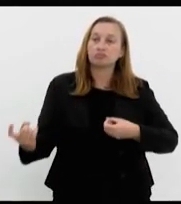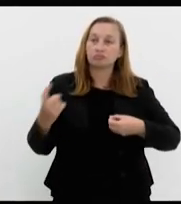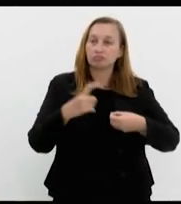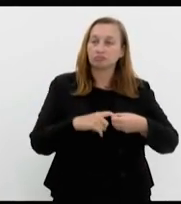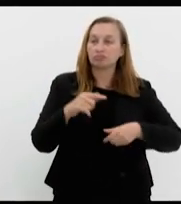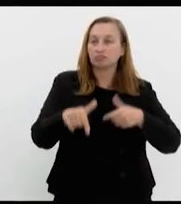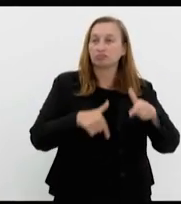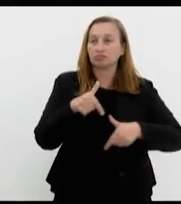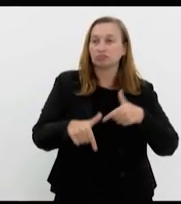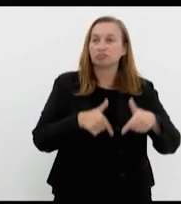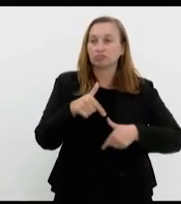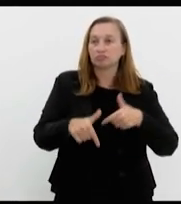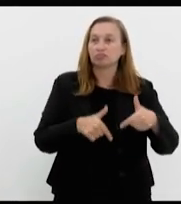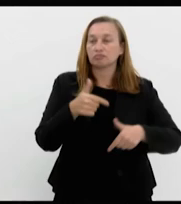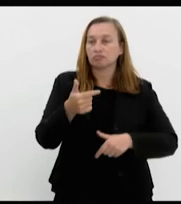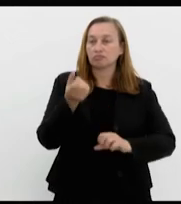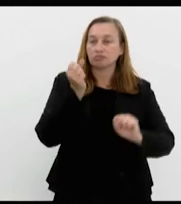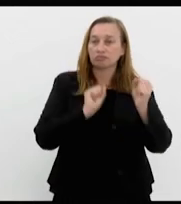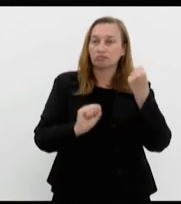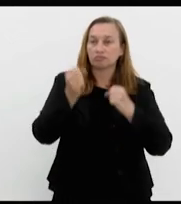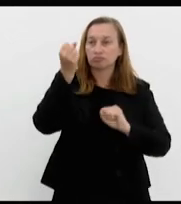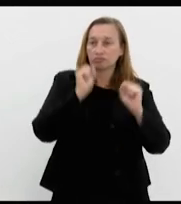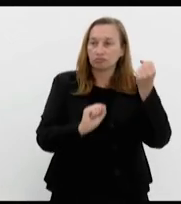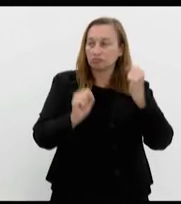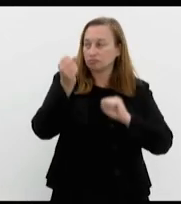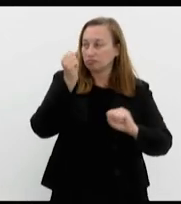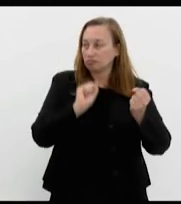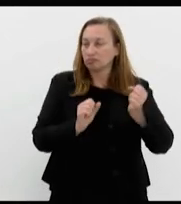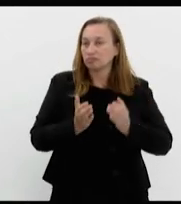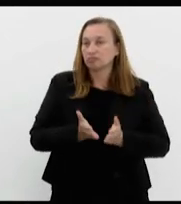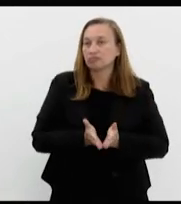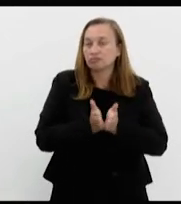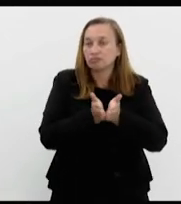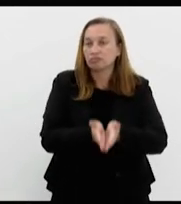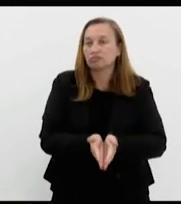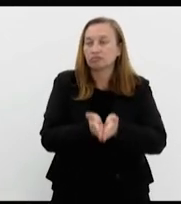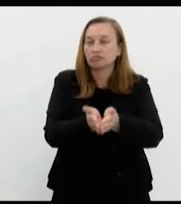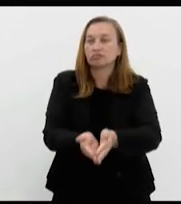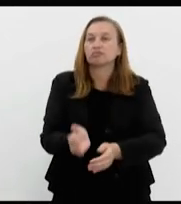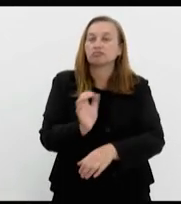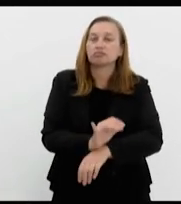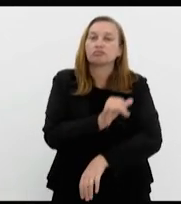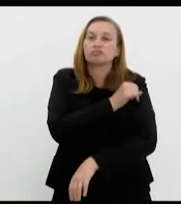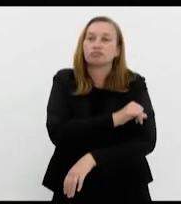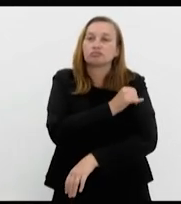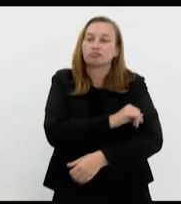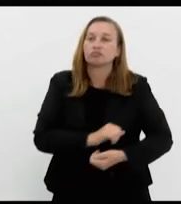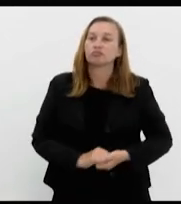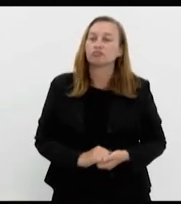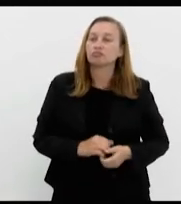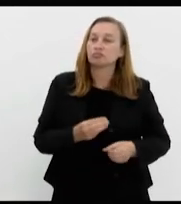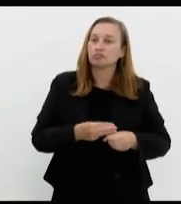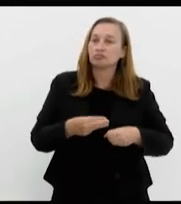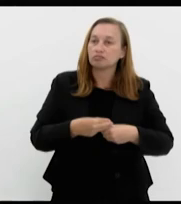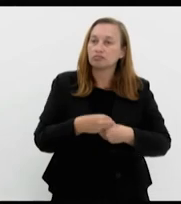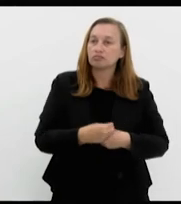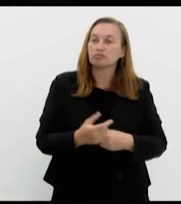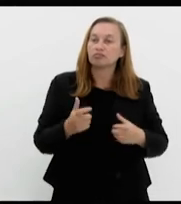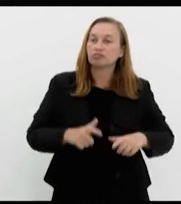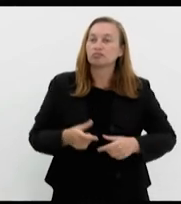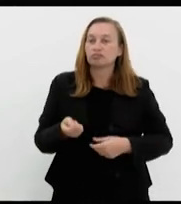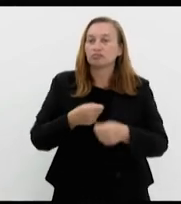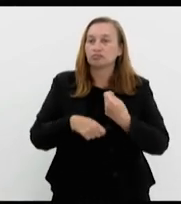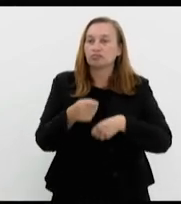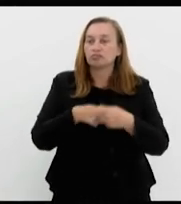indústria naval. Dizer que vários municípios do Estado do Rio de Janeiro são municípios onde a economia